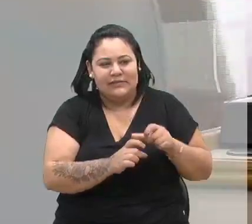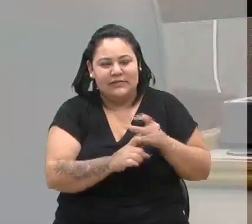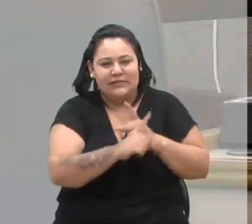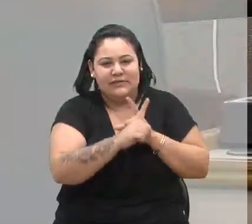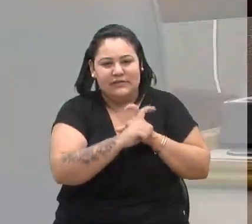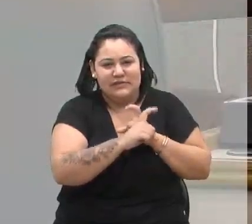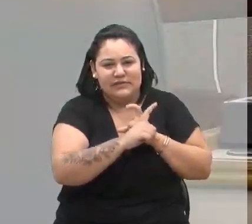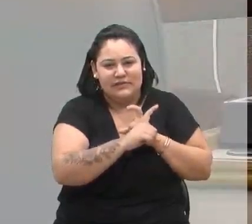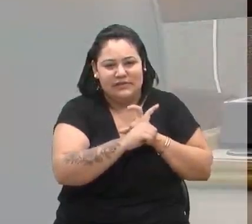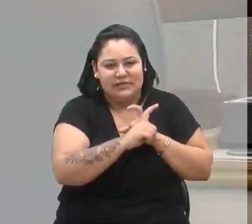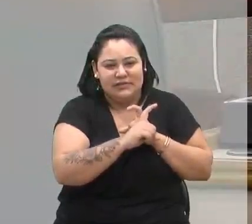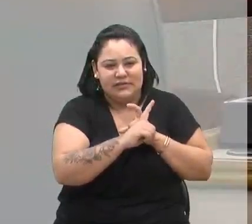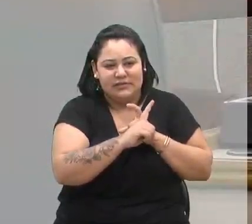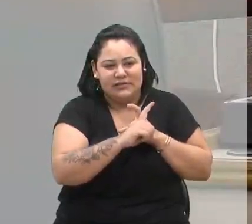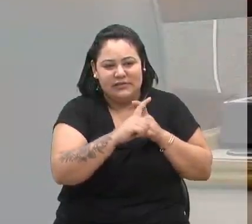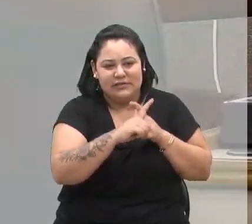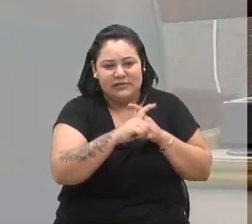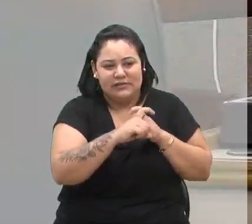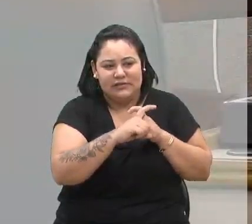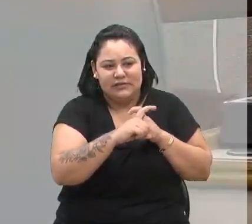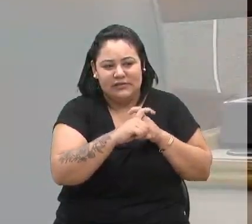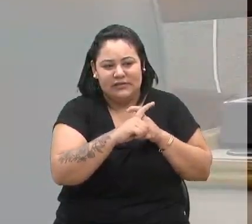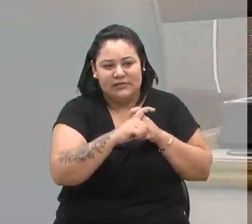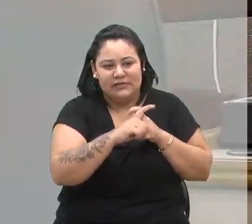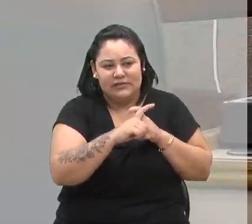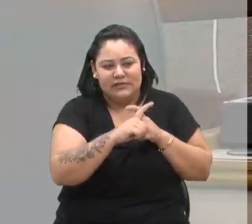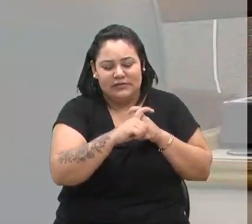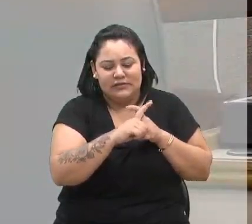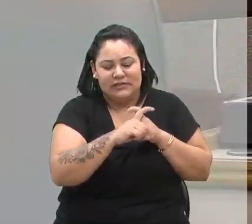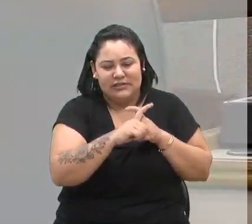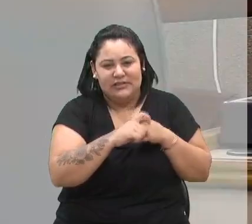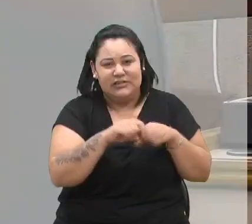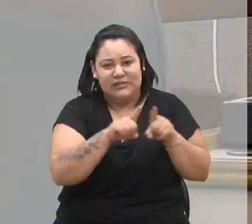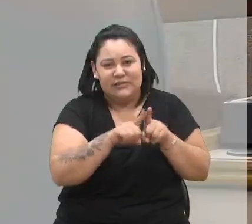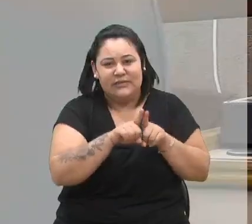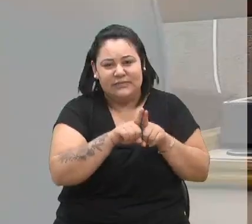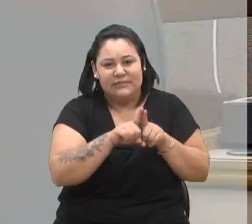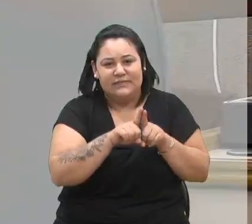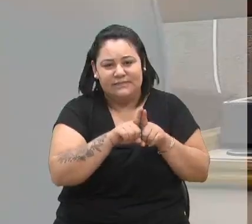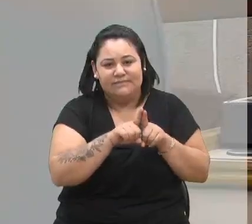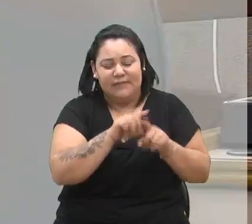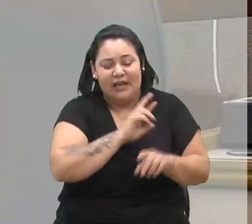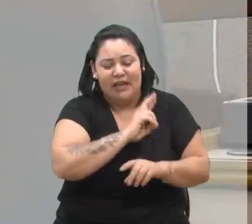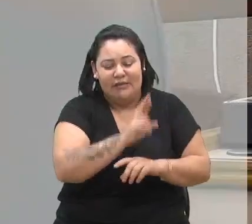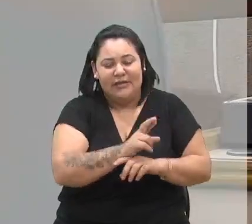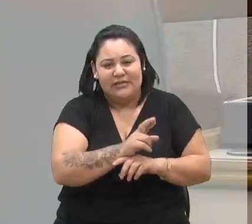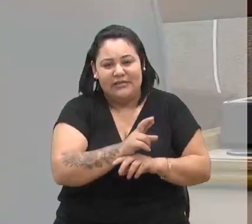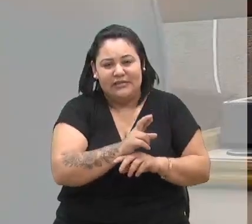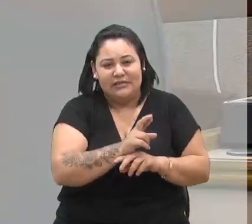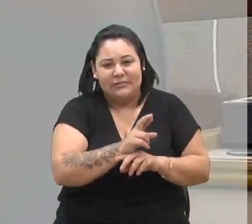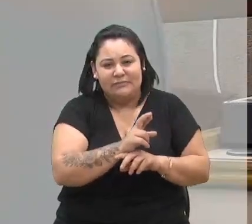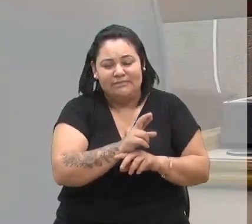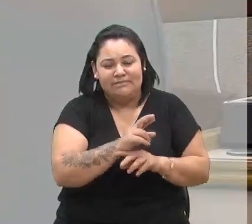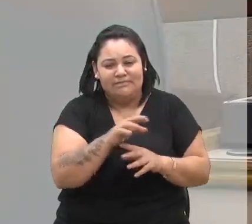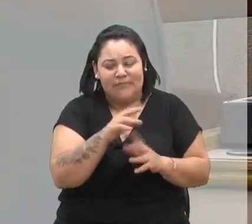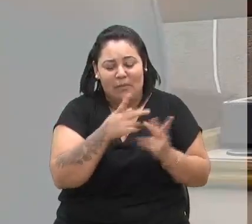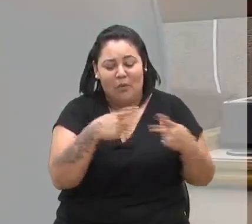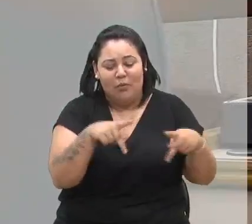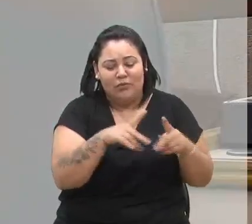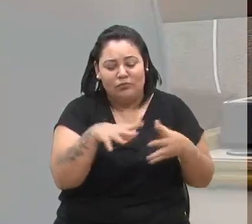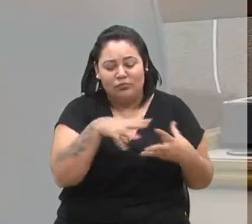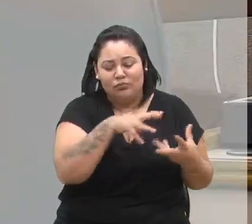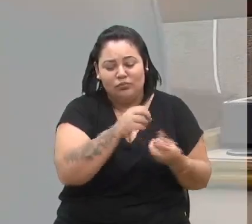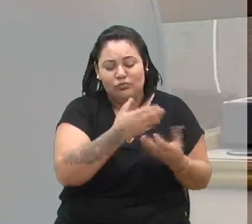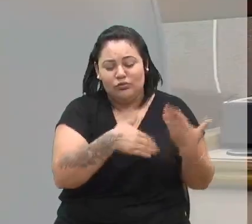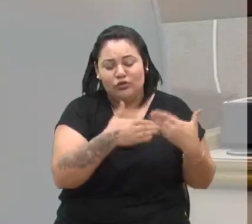pode usar simplesmente expressões ao léu e assim no calor das emoções, porque nós estamos representando uma nação inteira. Então, parabéns